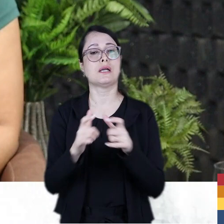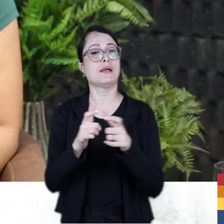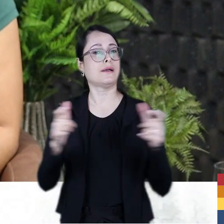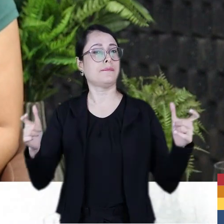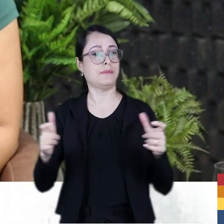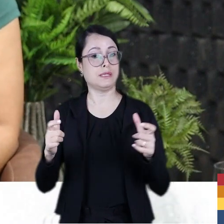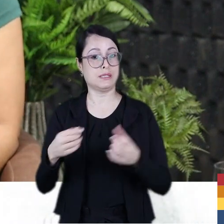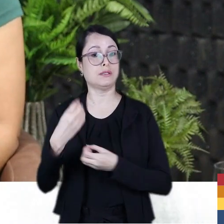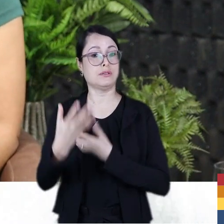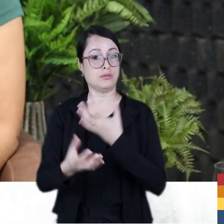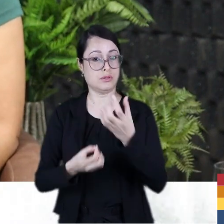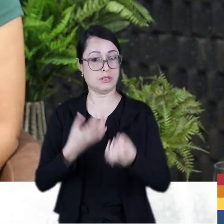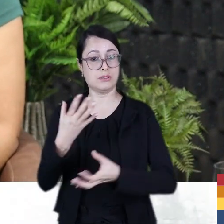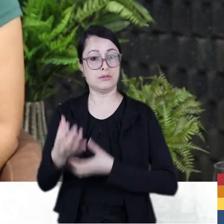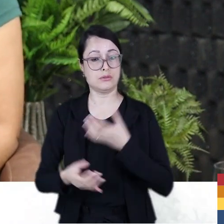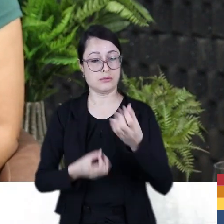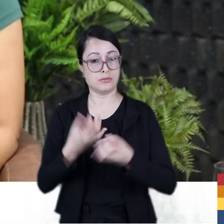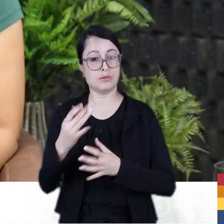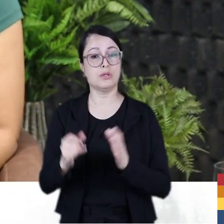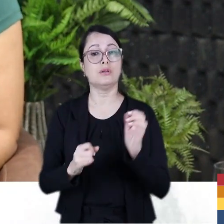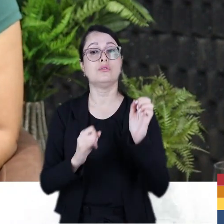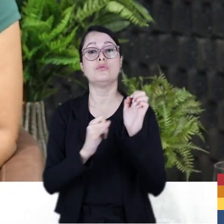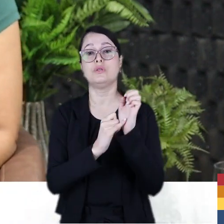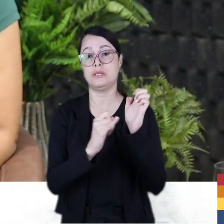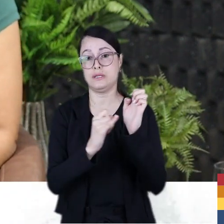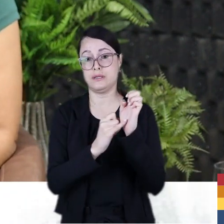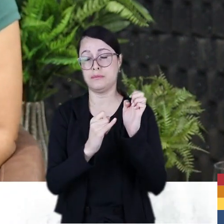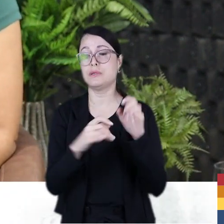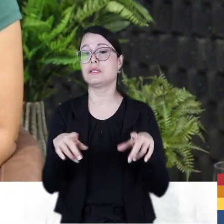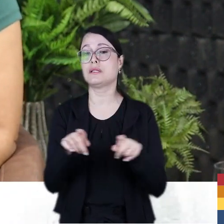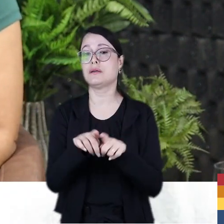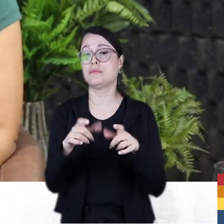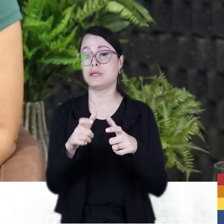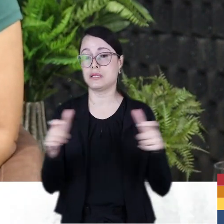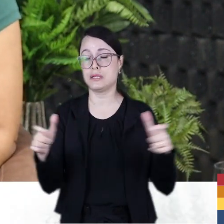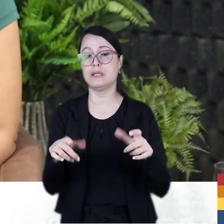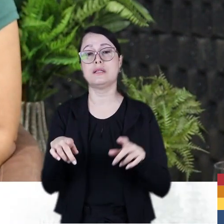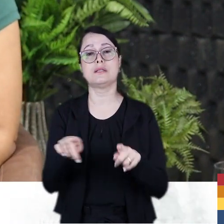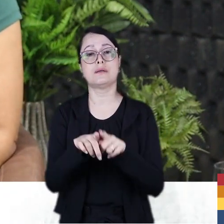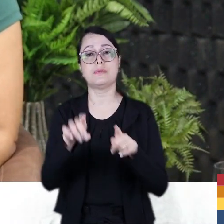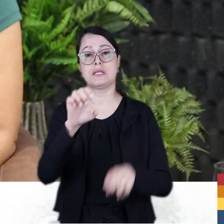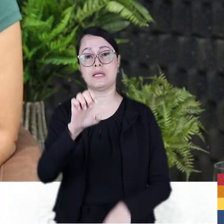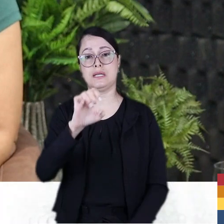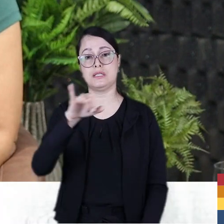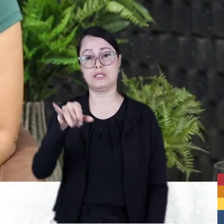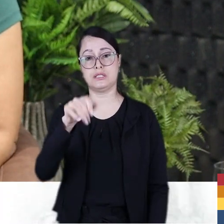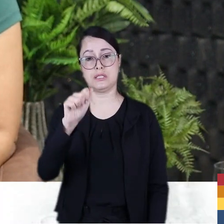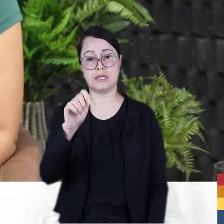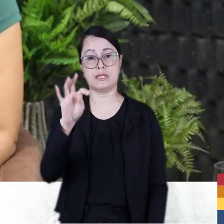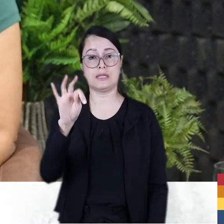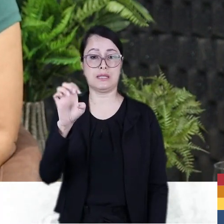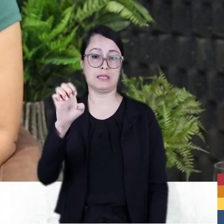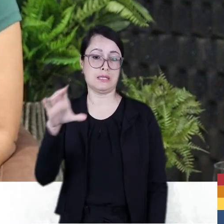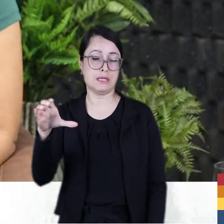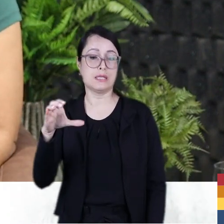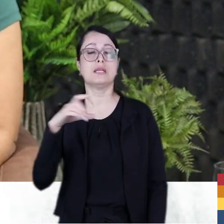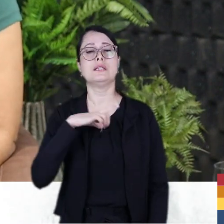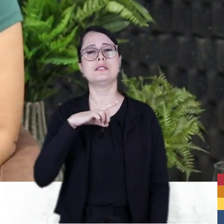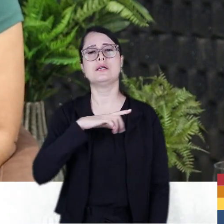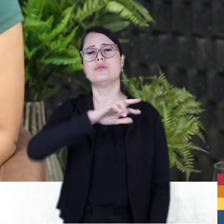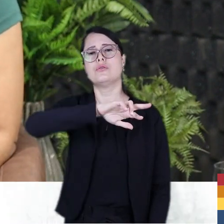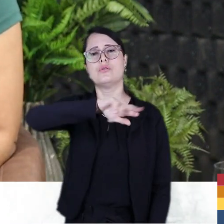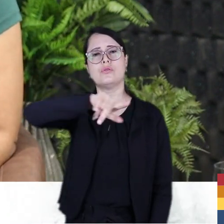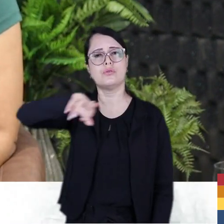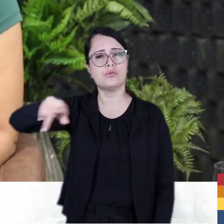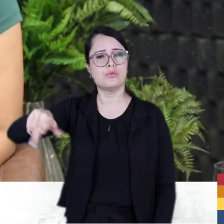iniciando ali o processo de implementação dos IEMAS, né, inicia também essa oferta do ensino médio